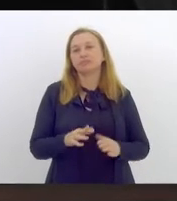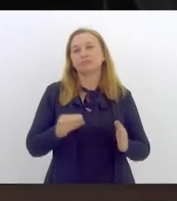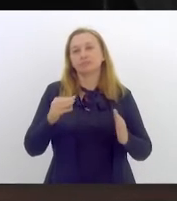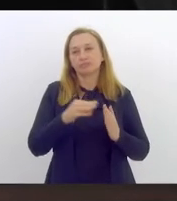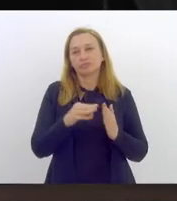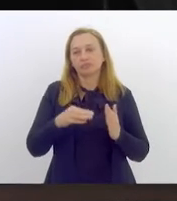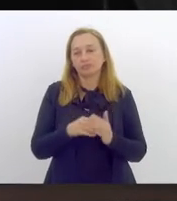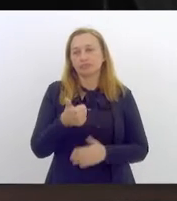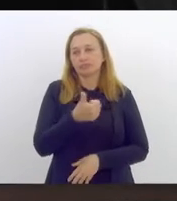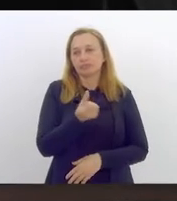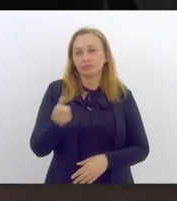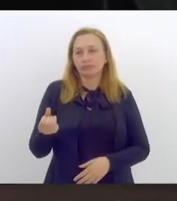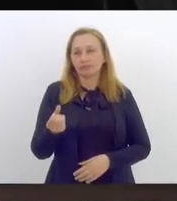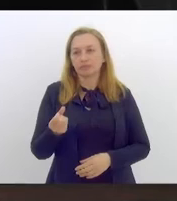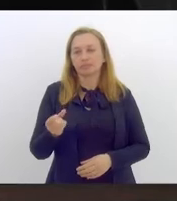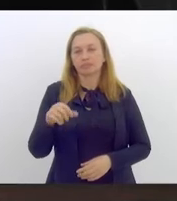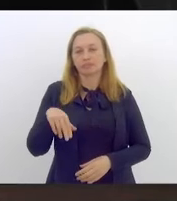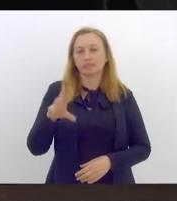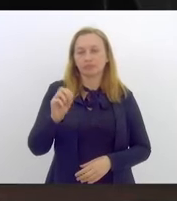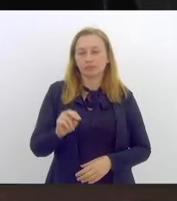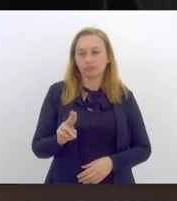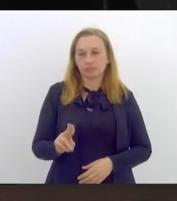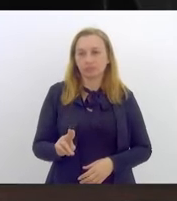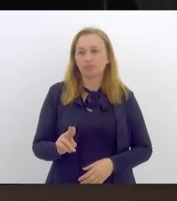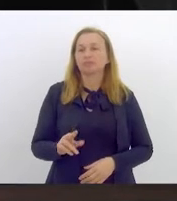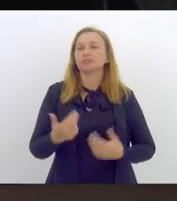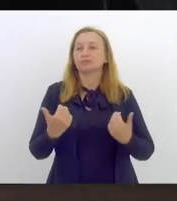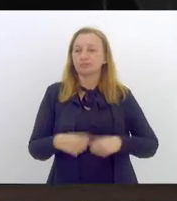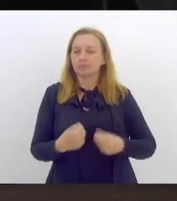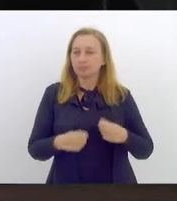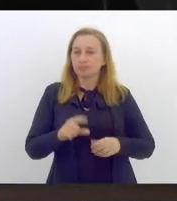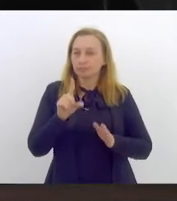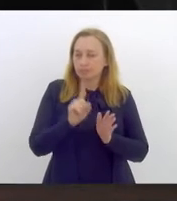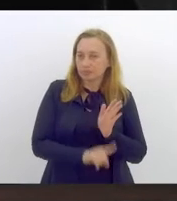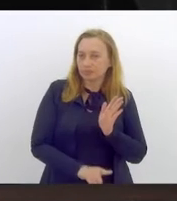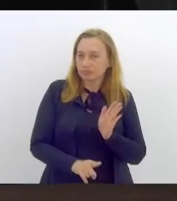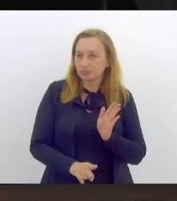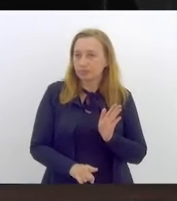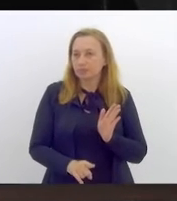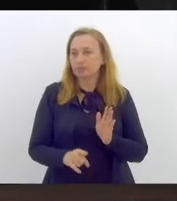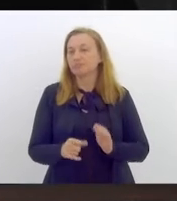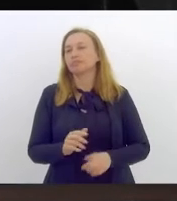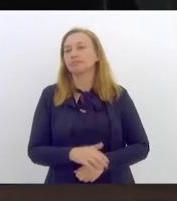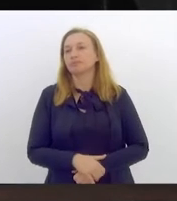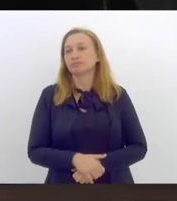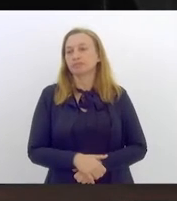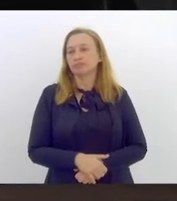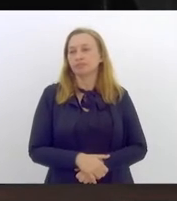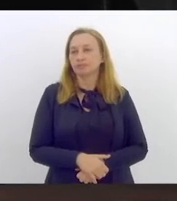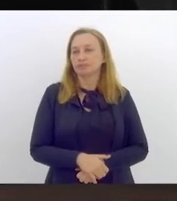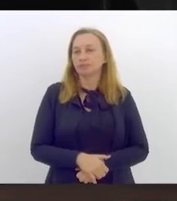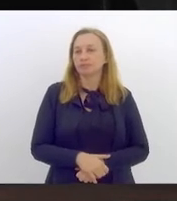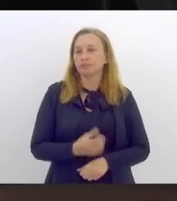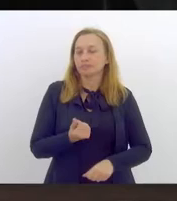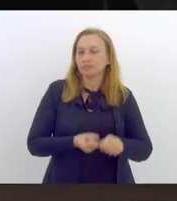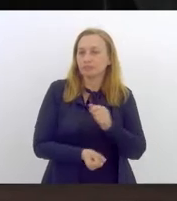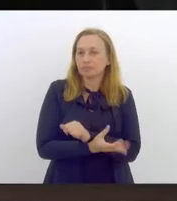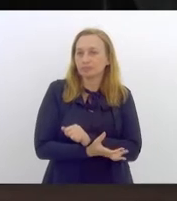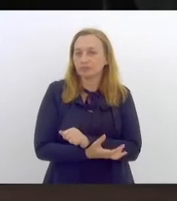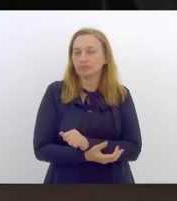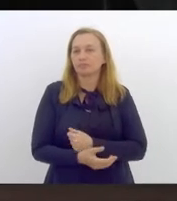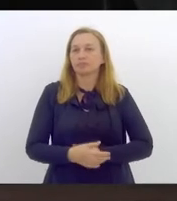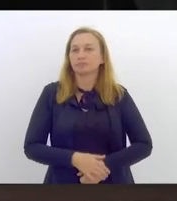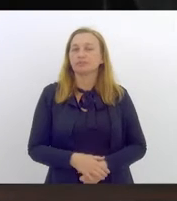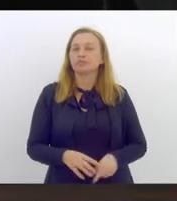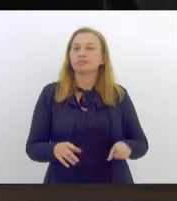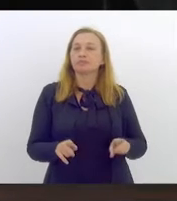16 estabelecida pela ONU, que diz que é preciso reduzir substancialmente a corrupção e o suborno.